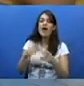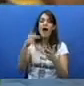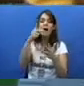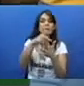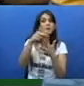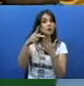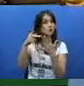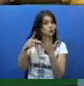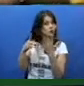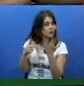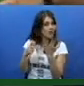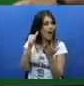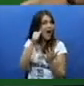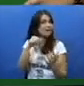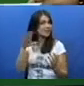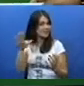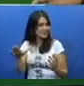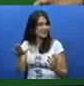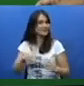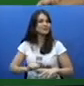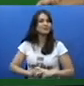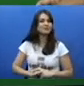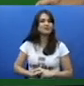personagem que conta a história